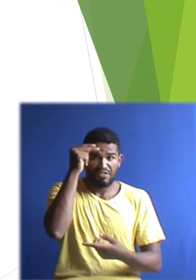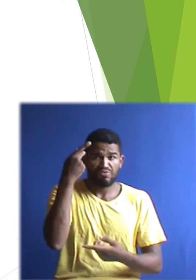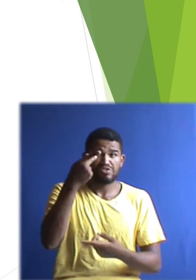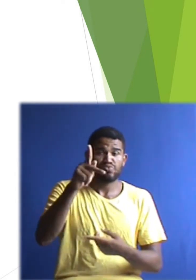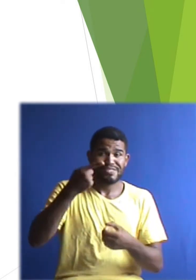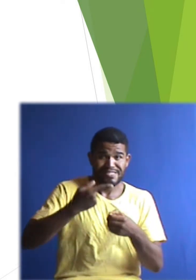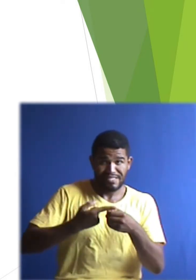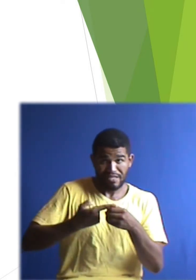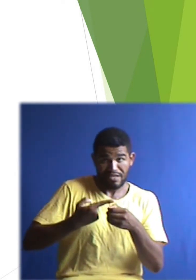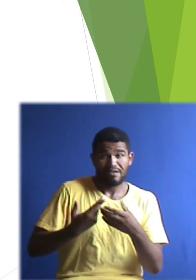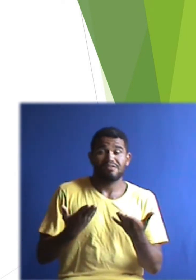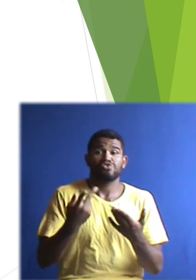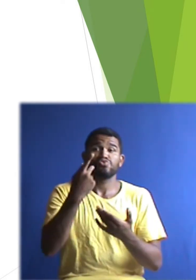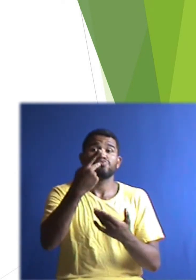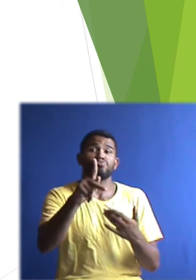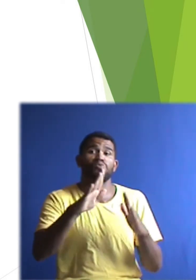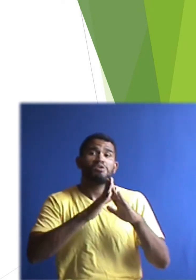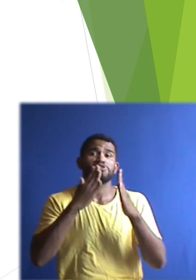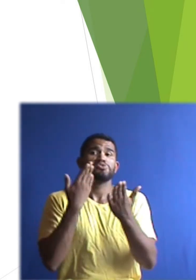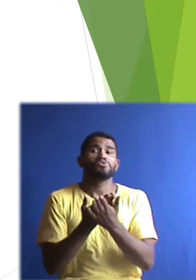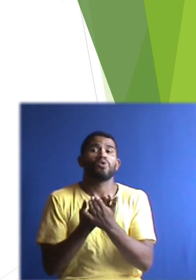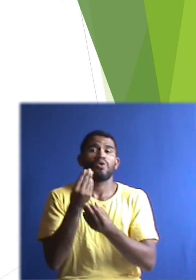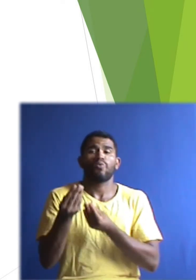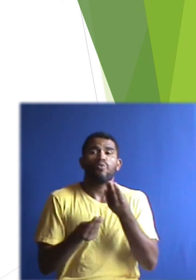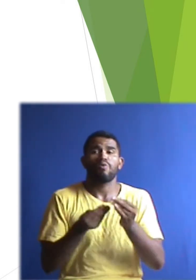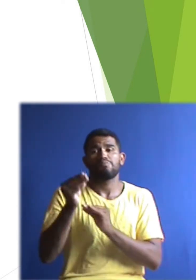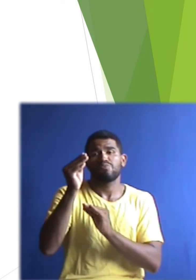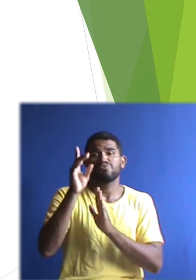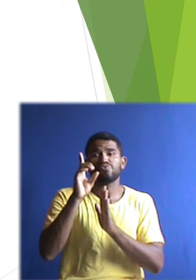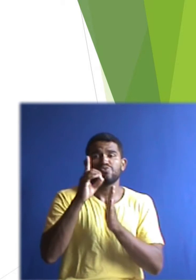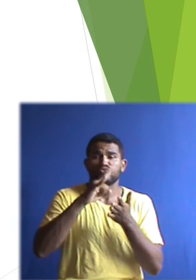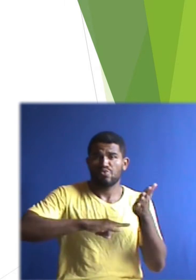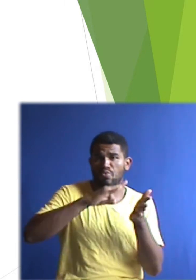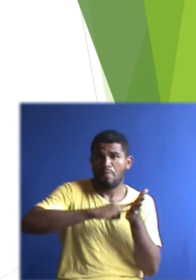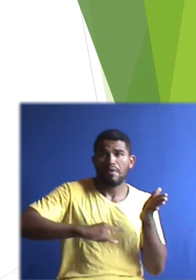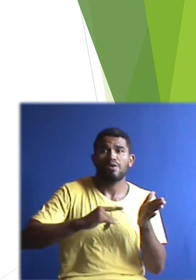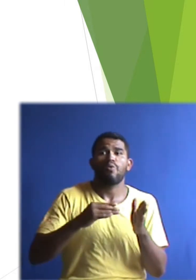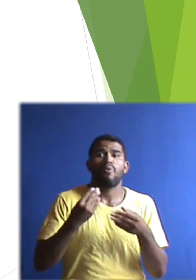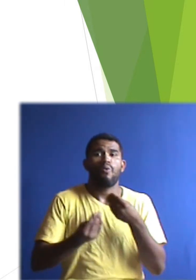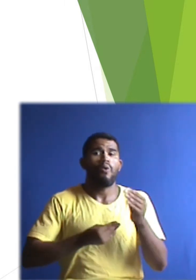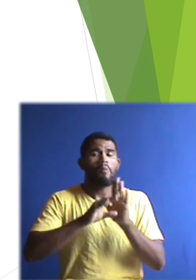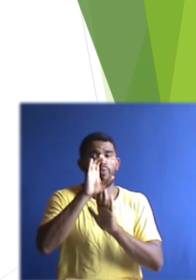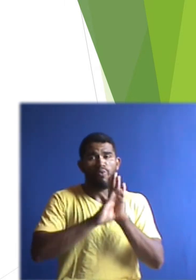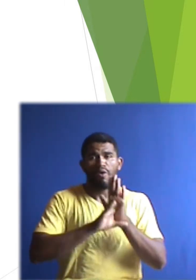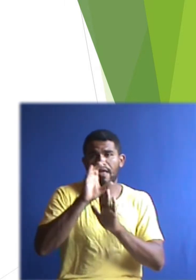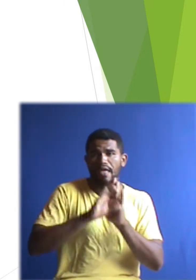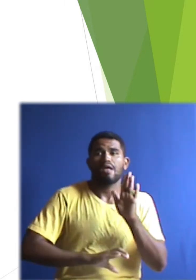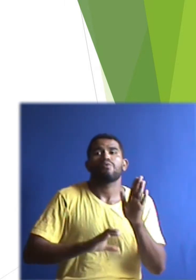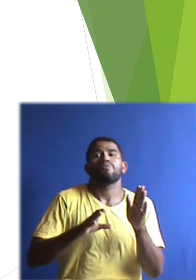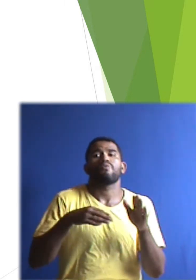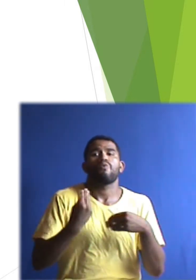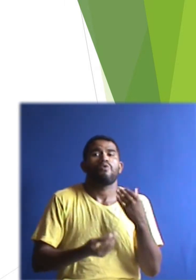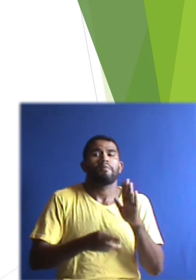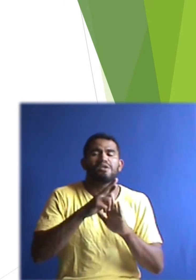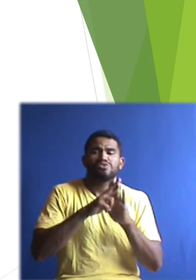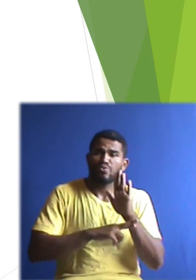onde você trabalha, na sua escola, existe uma estrutura de currículo ou alguma resolução,